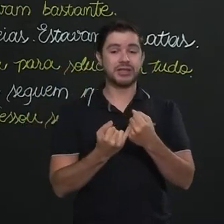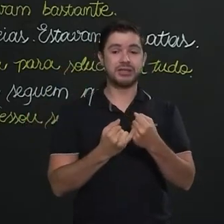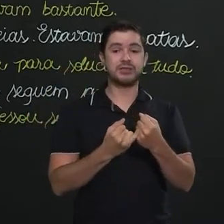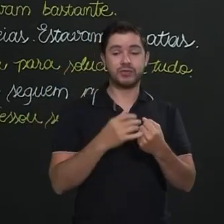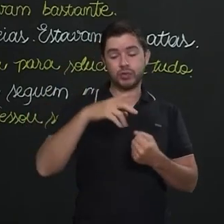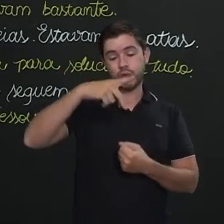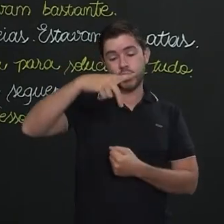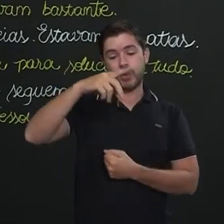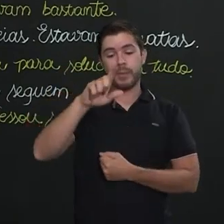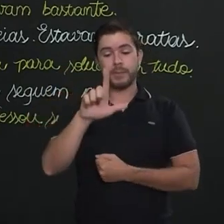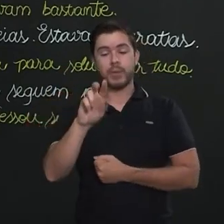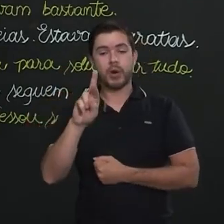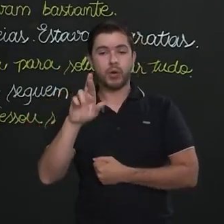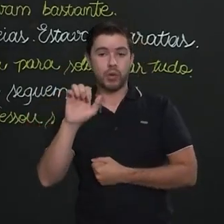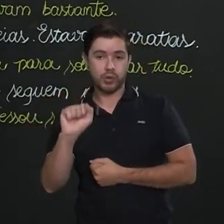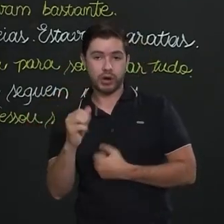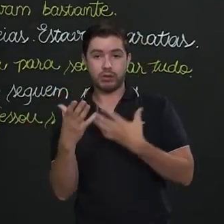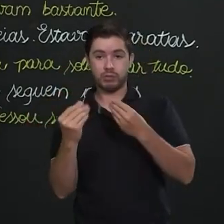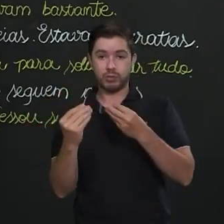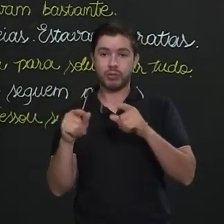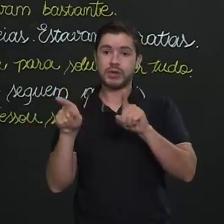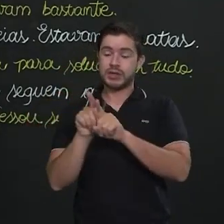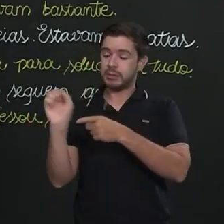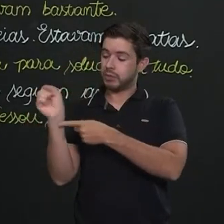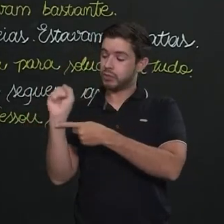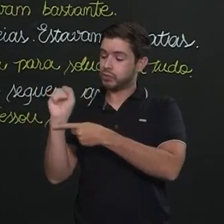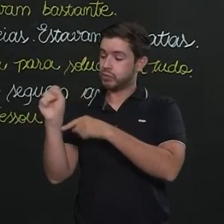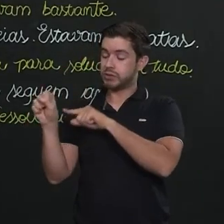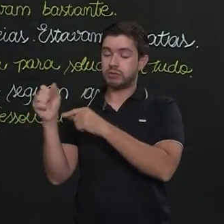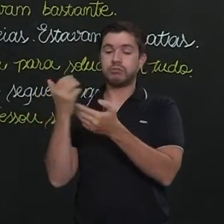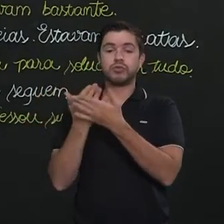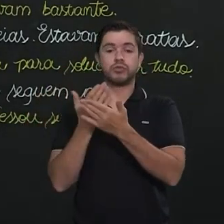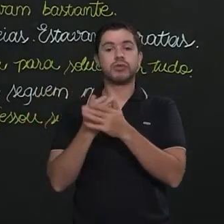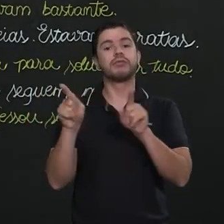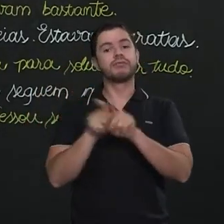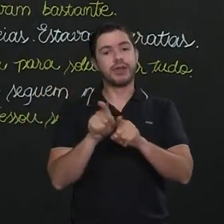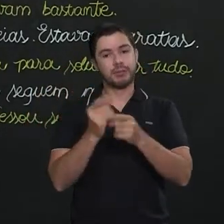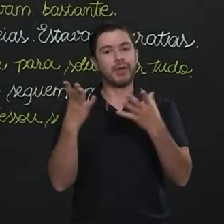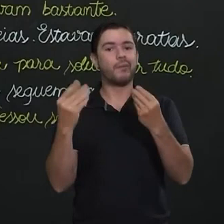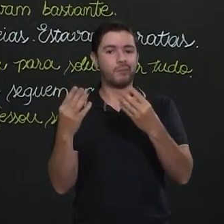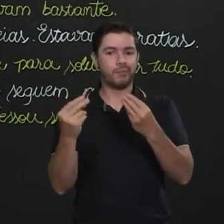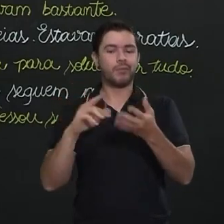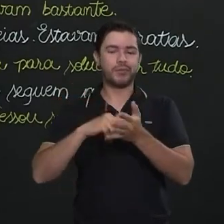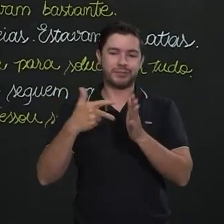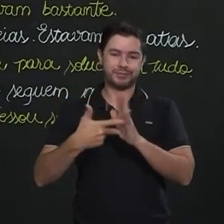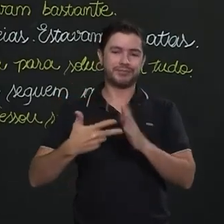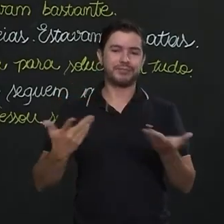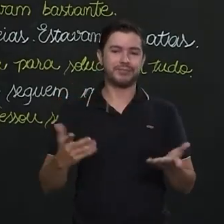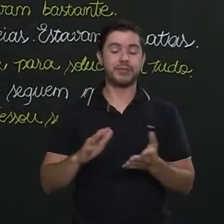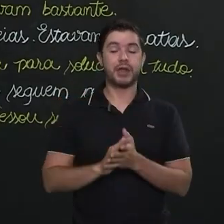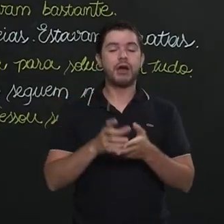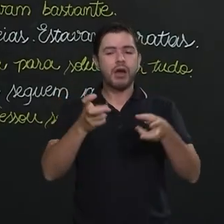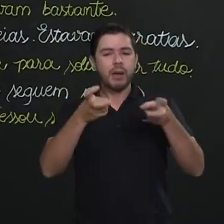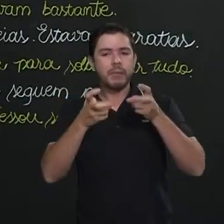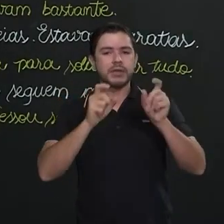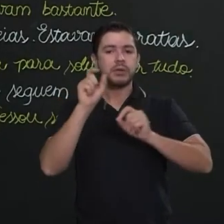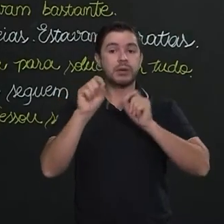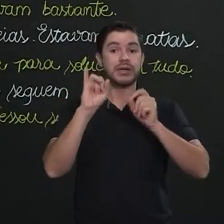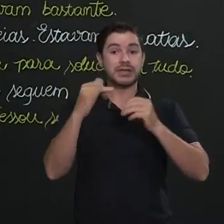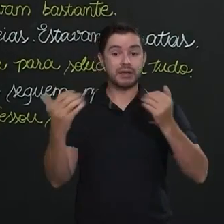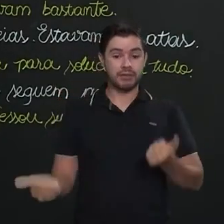no plural, e o substantivo aulas também no plural. Perceba que quando eu